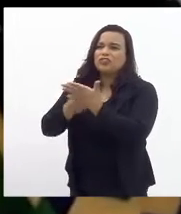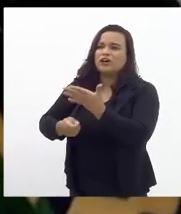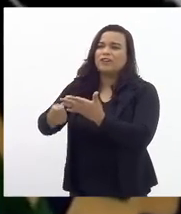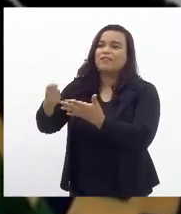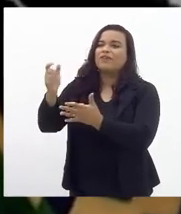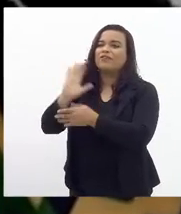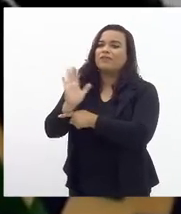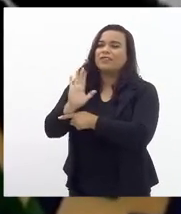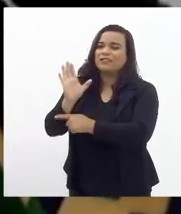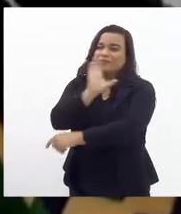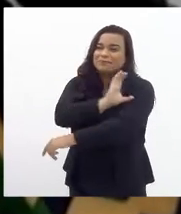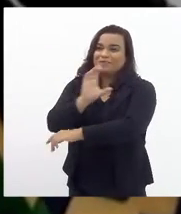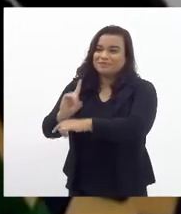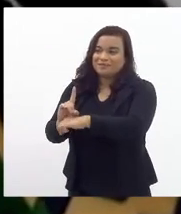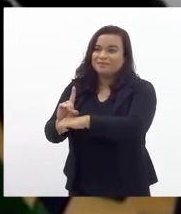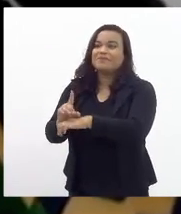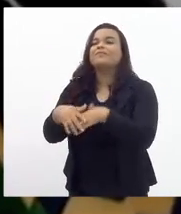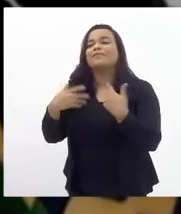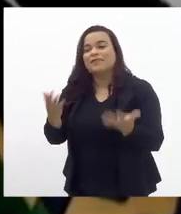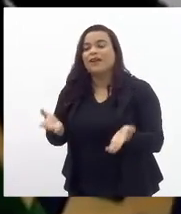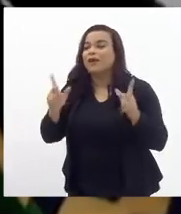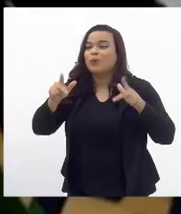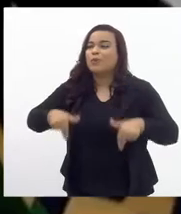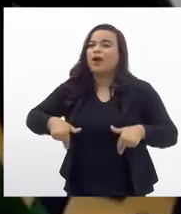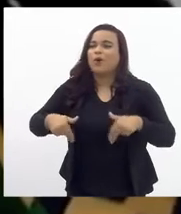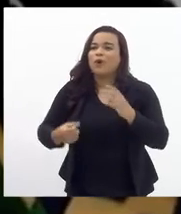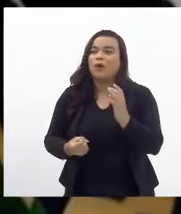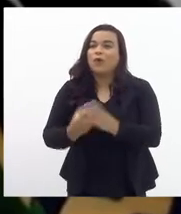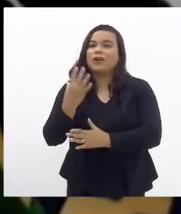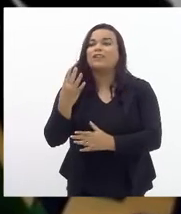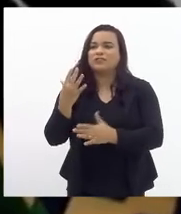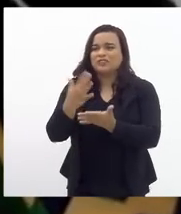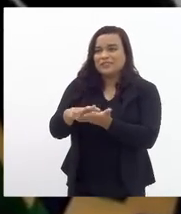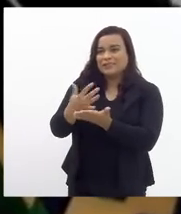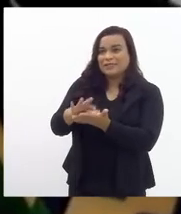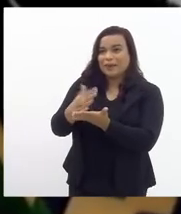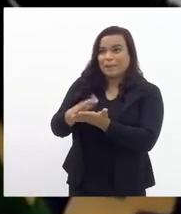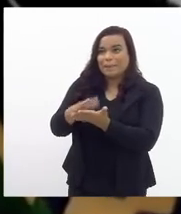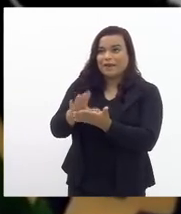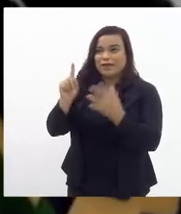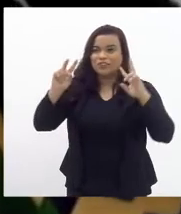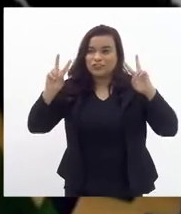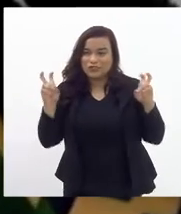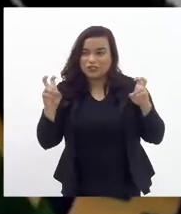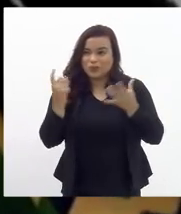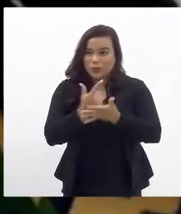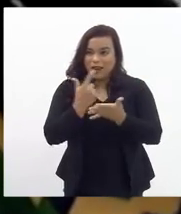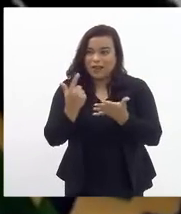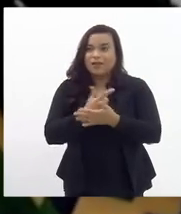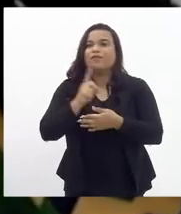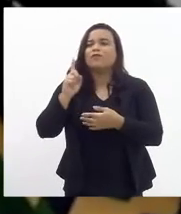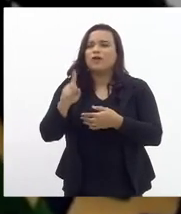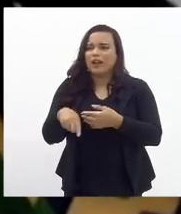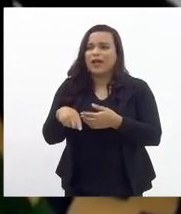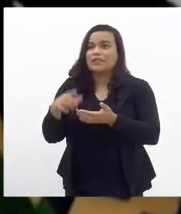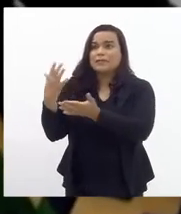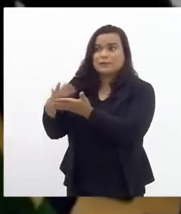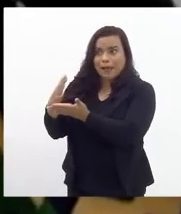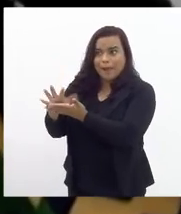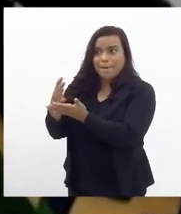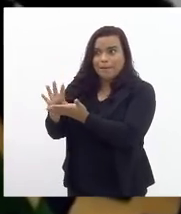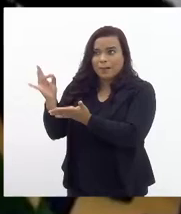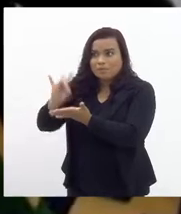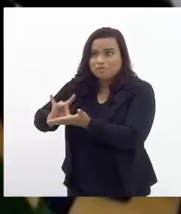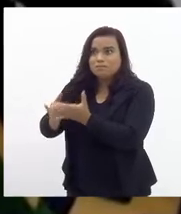a origem do samba de Sambar do Estácio. O título do livro é Desde que o Samba é Samba, a origem do samba